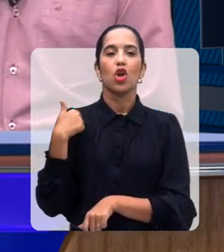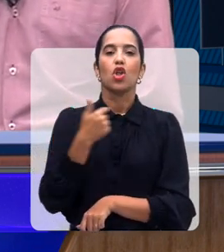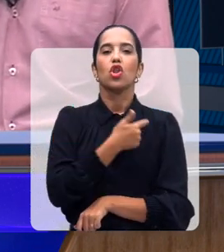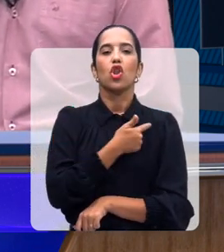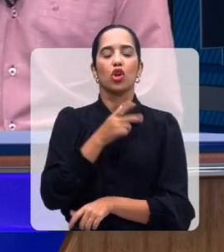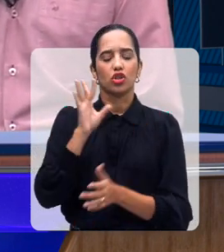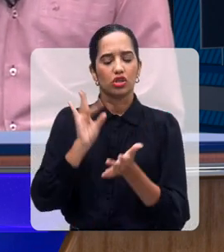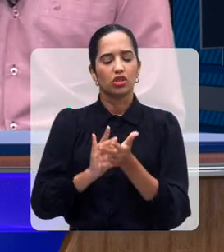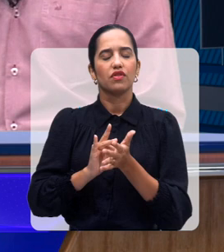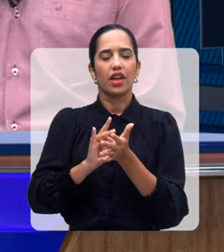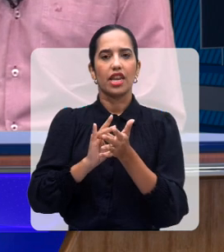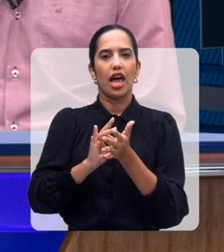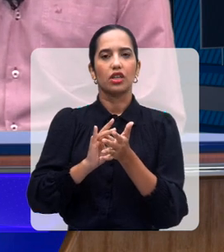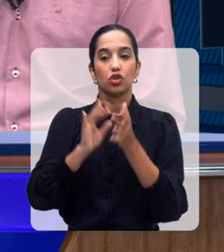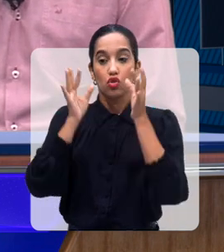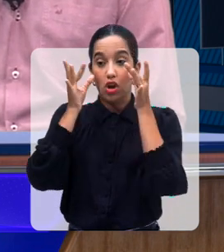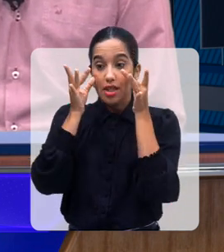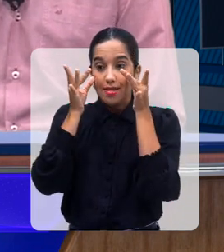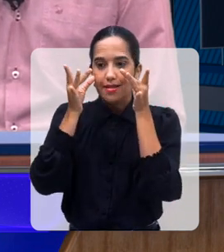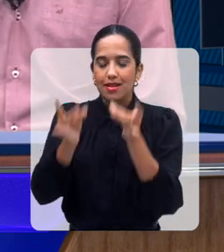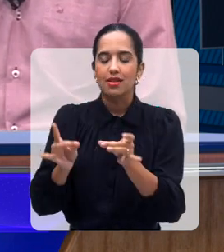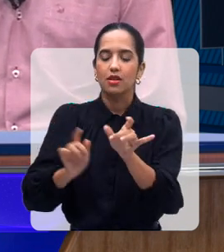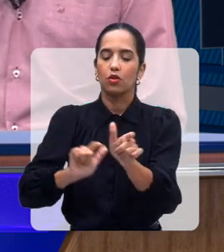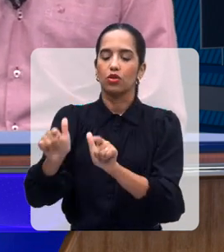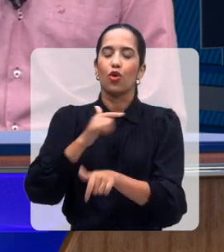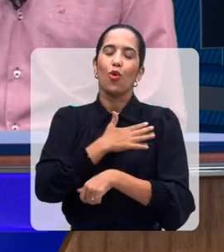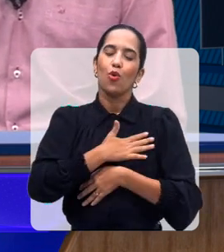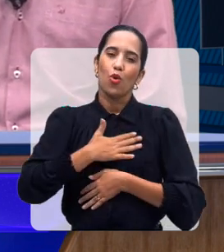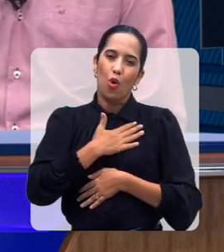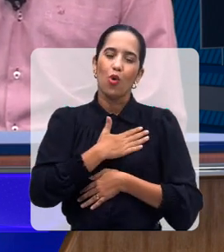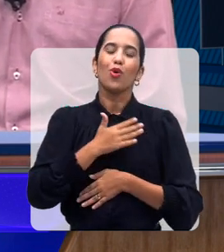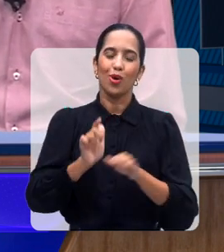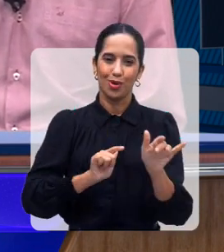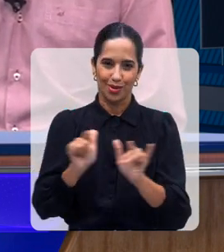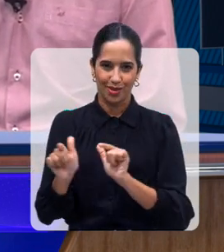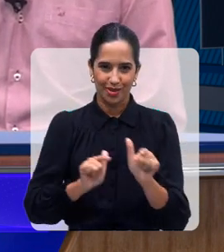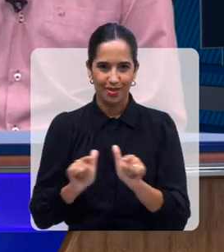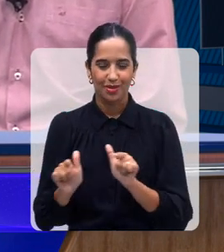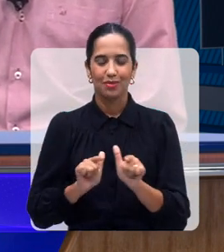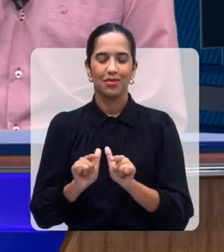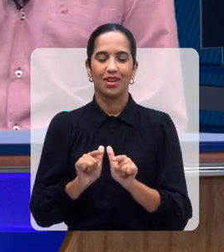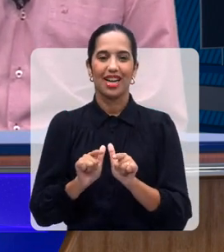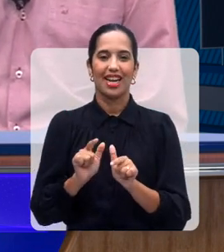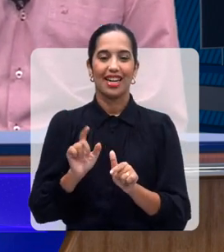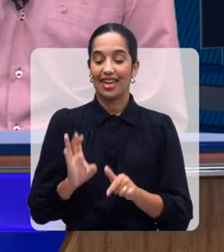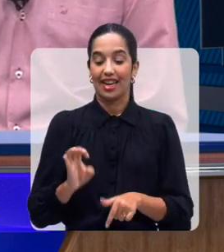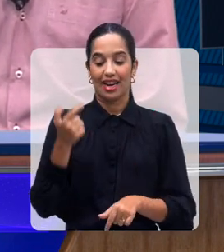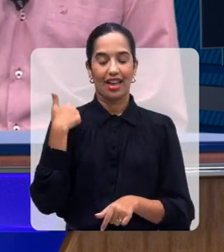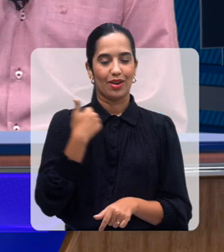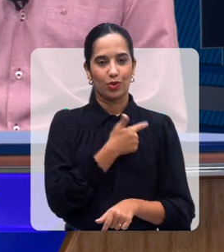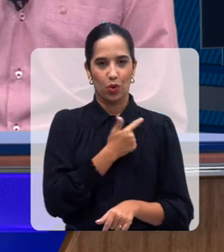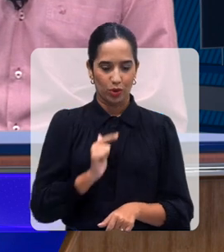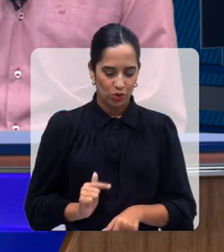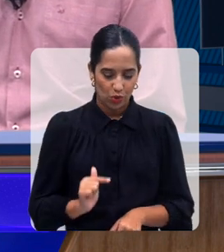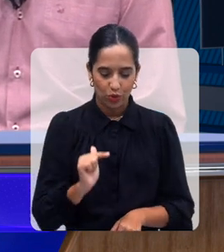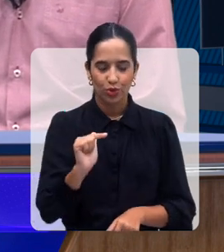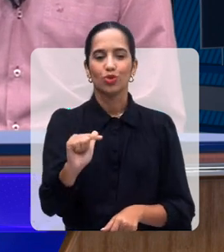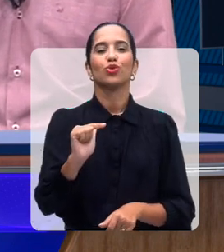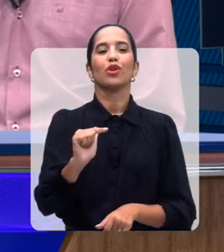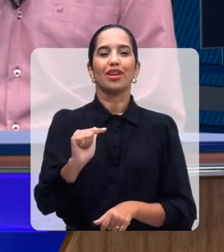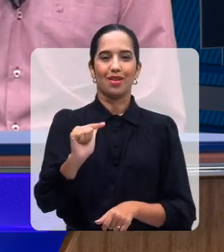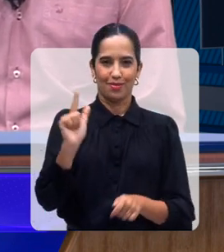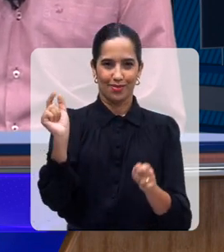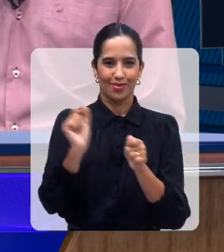nós levamos a sério o que fazemos. Gostamos do que fazemos e continuaremos fazendo